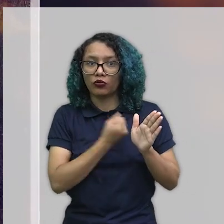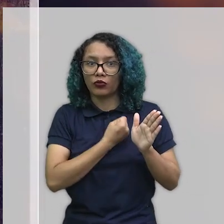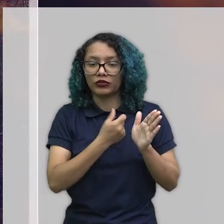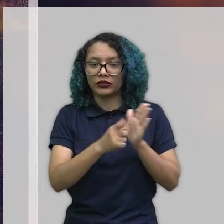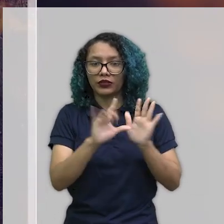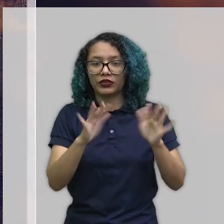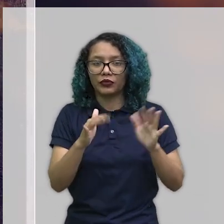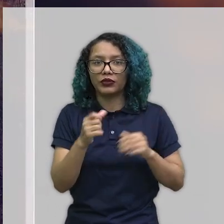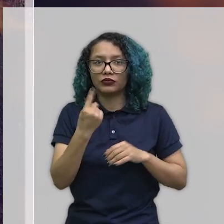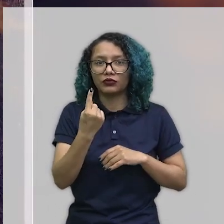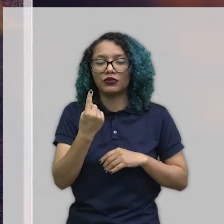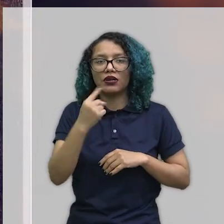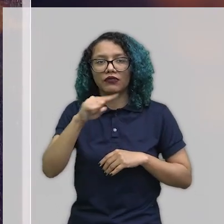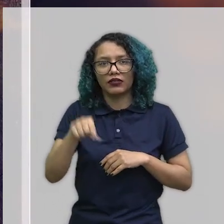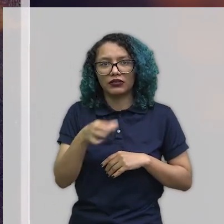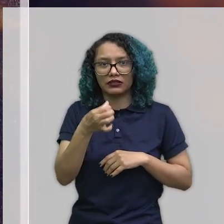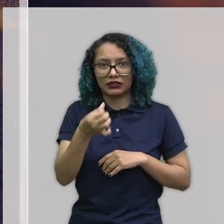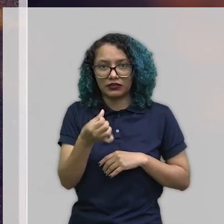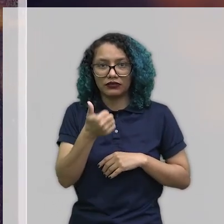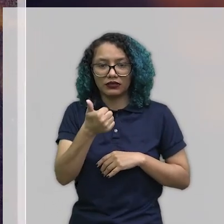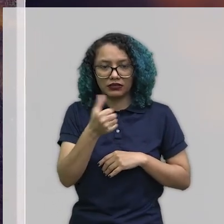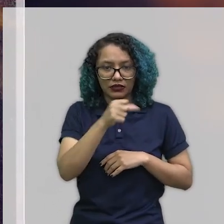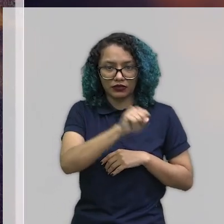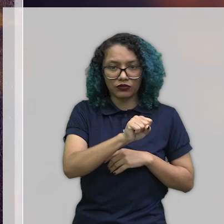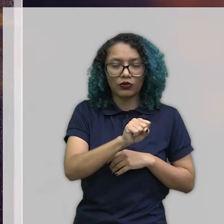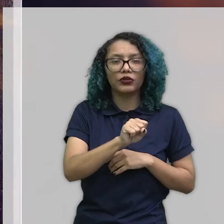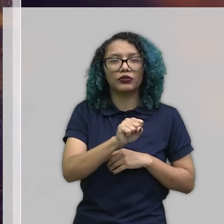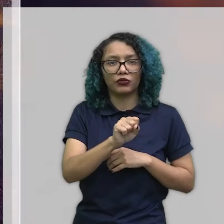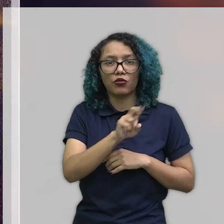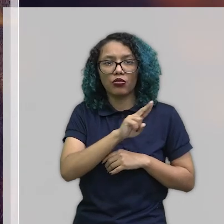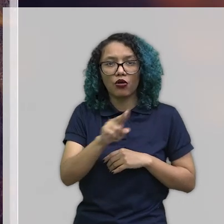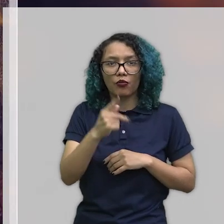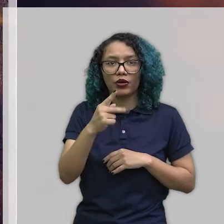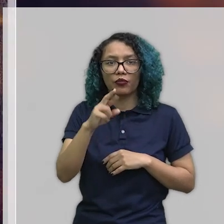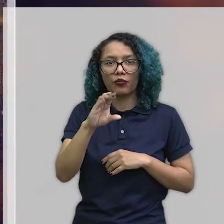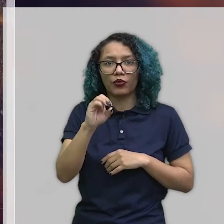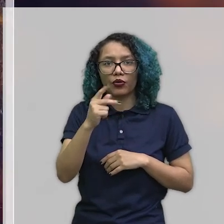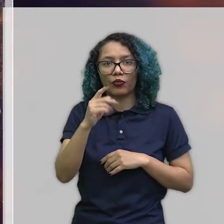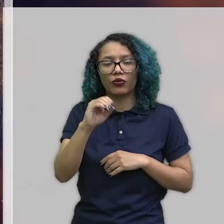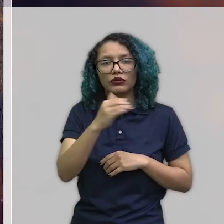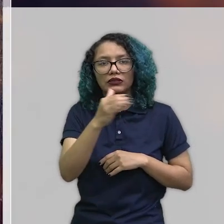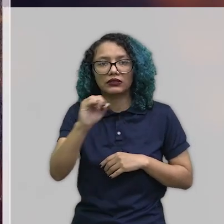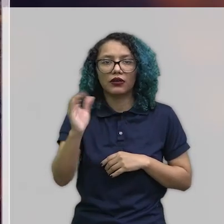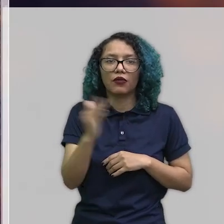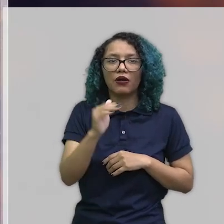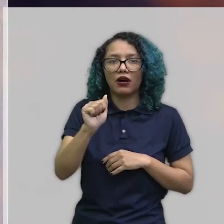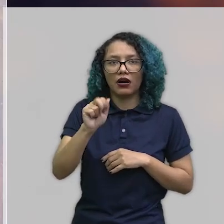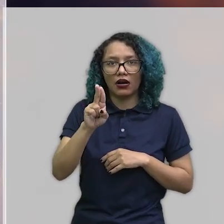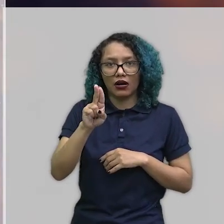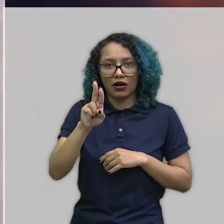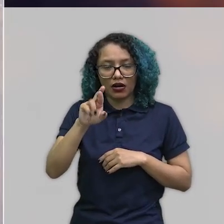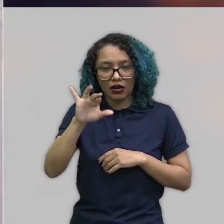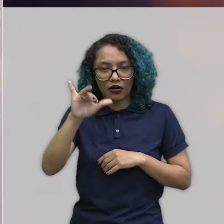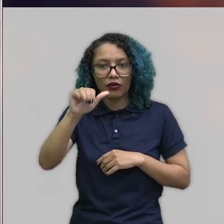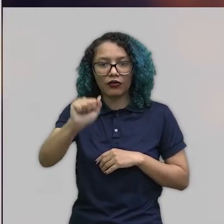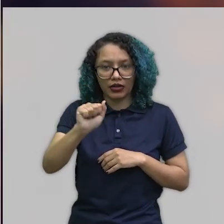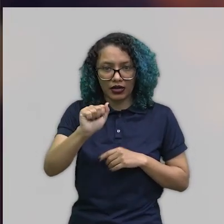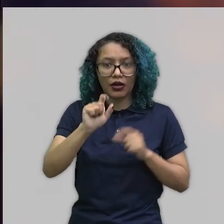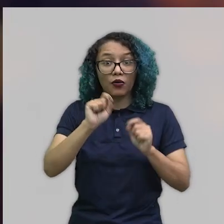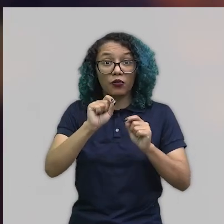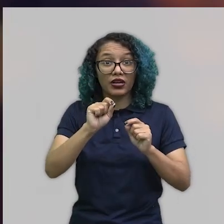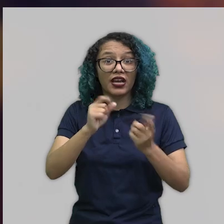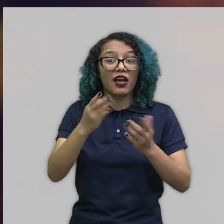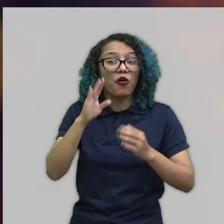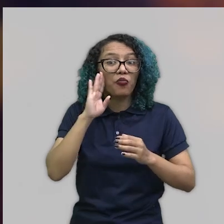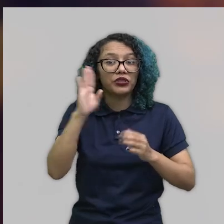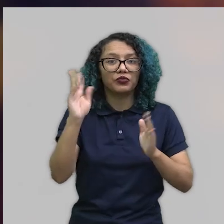de 1,618, conhecido como proporção áurea. Essa proporção é considerada a chave da harmonia e